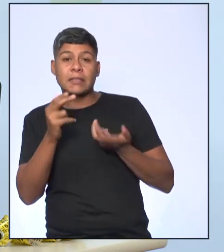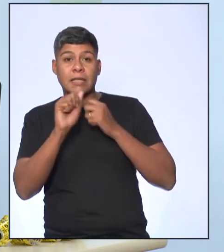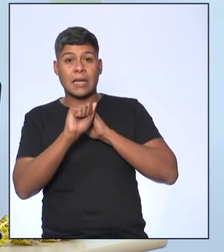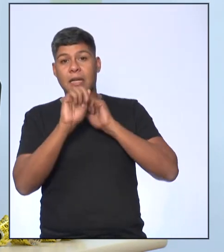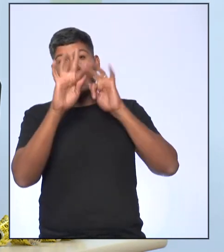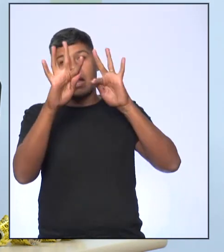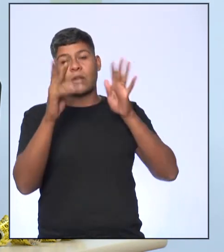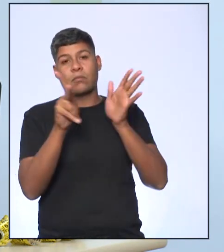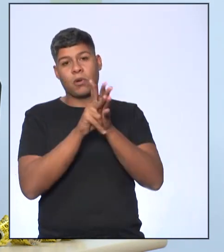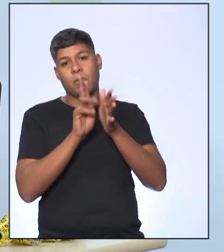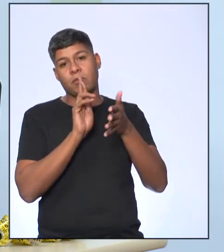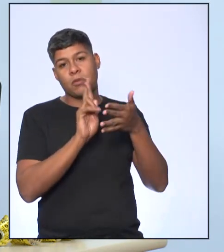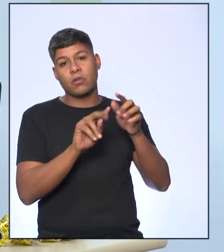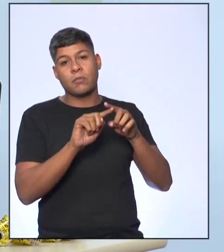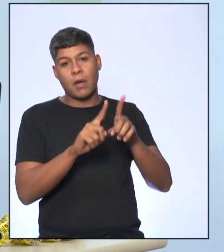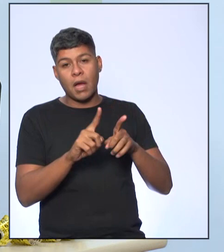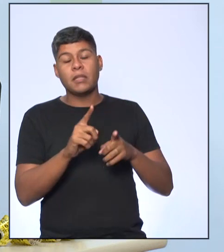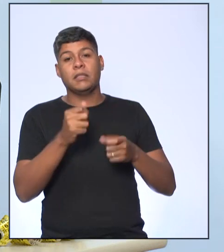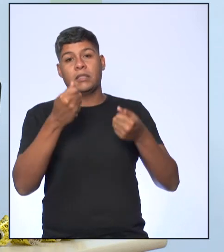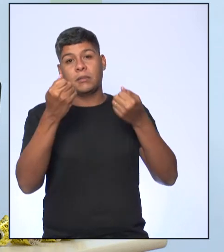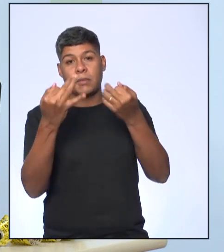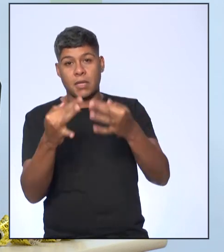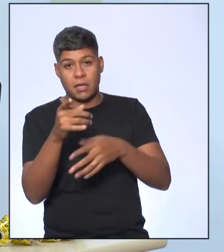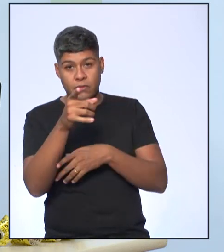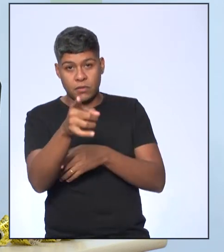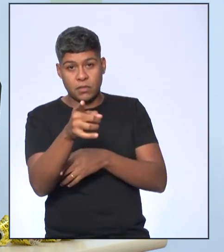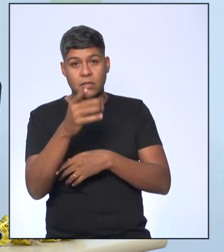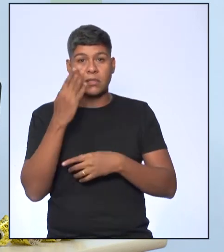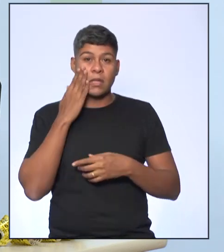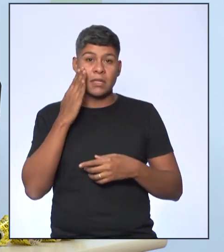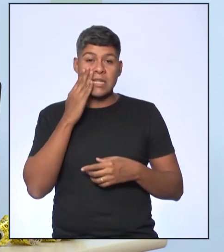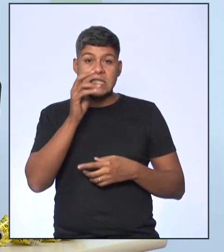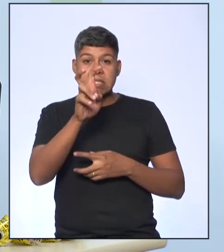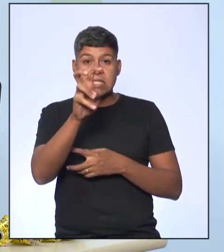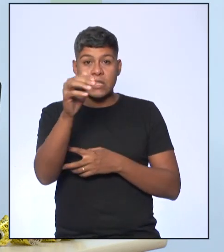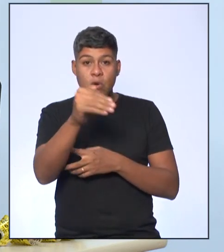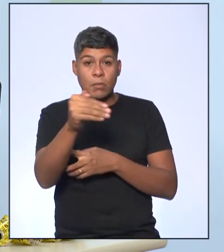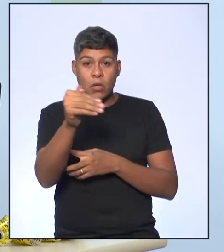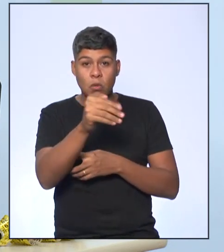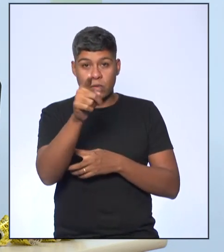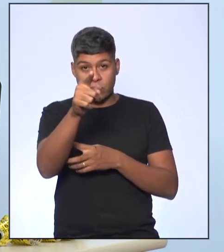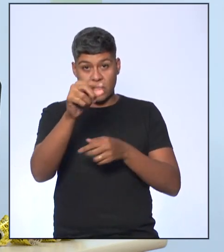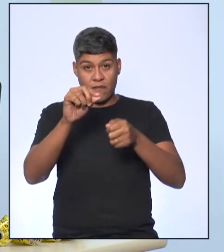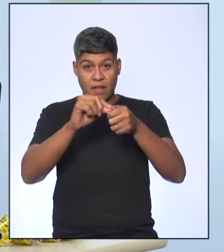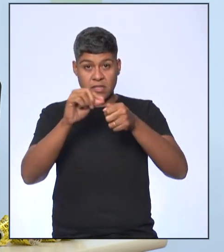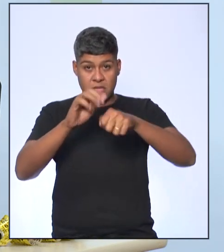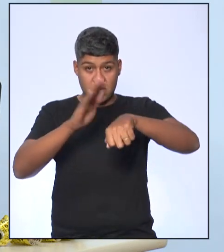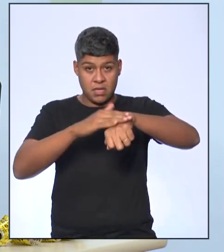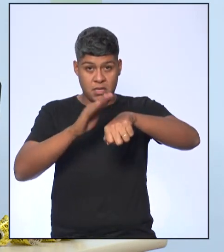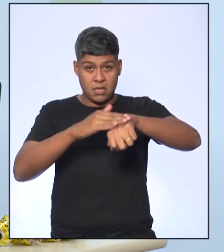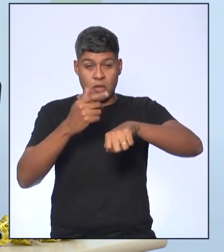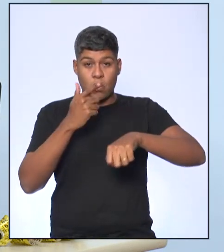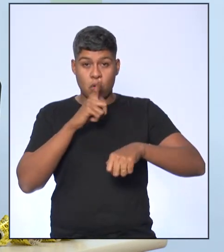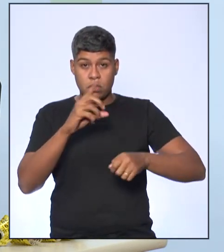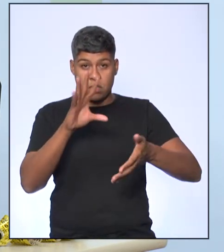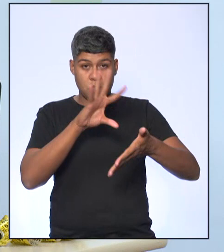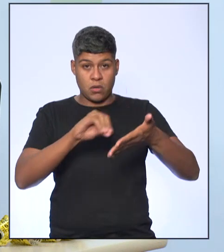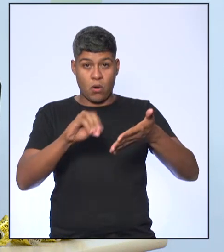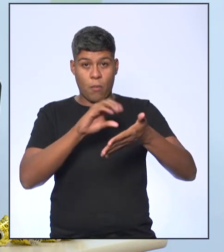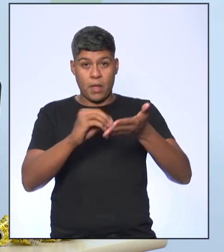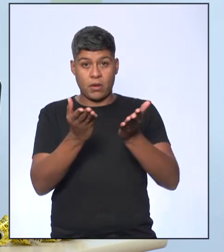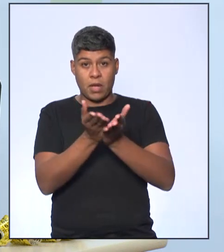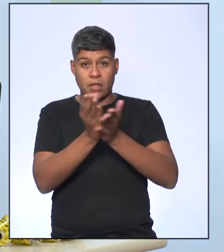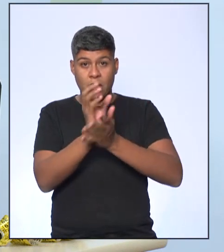claro a resposta. Só que eu vou dar depois a definição para vocês. Eu vou dar 5 minutos para vocês fazerem, para dar tempo de vocês copiarem no caderno,